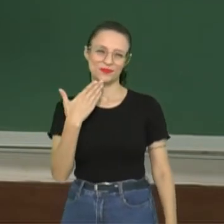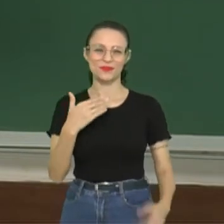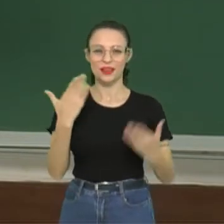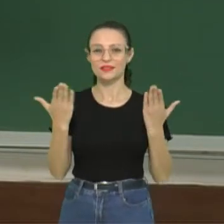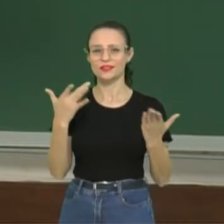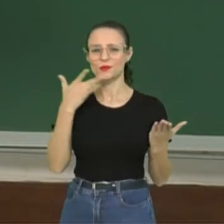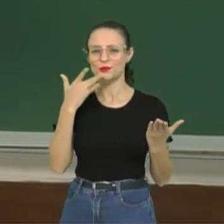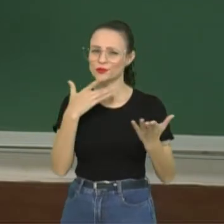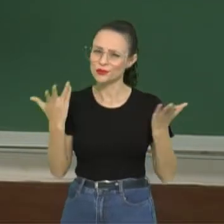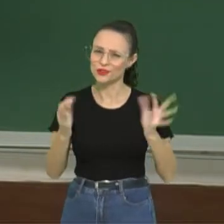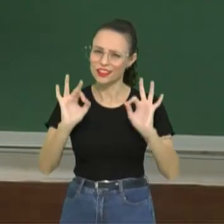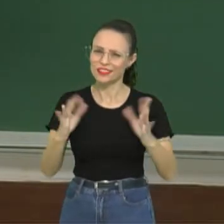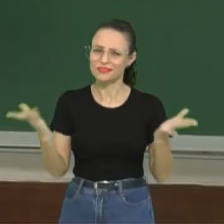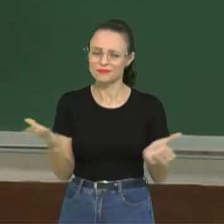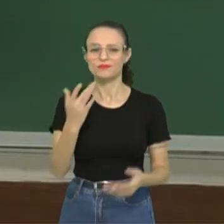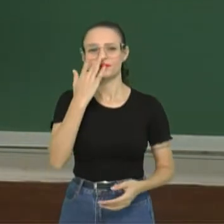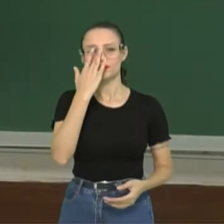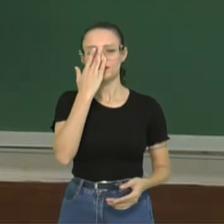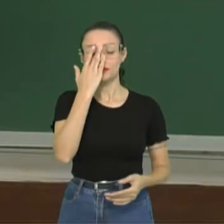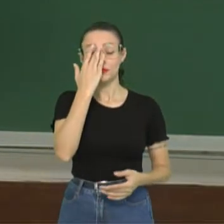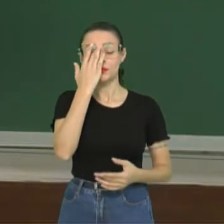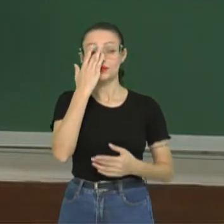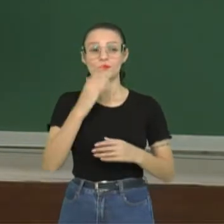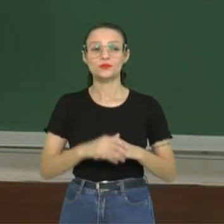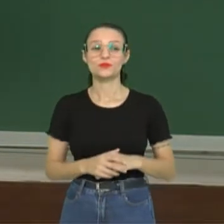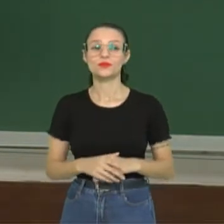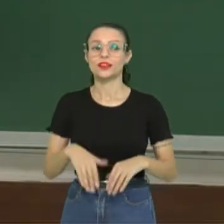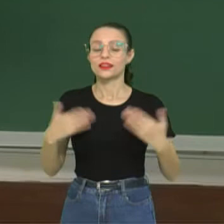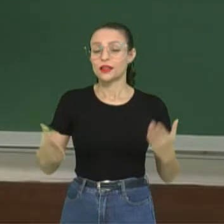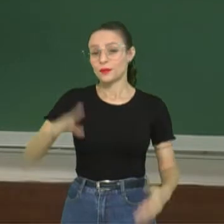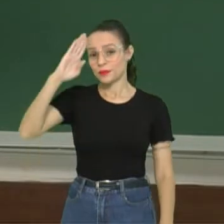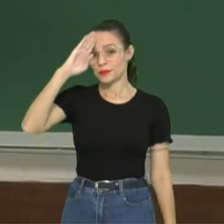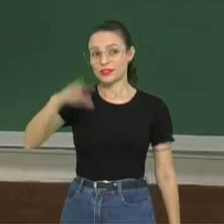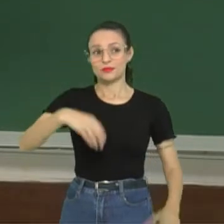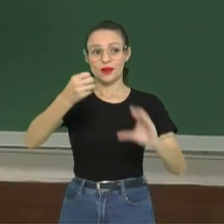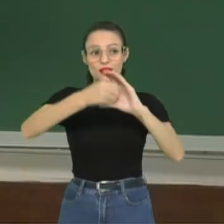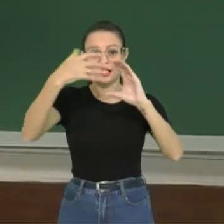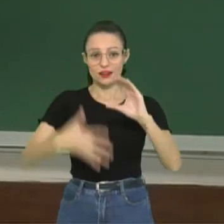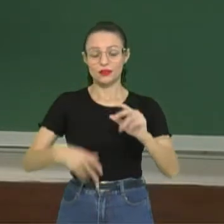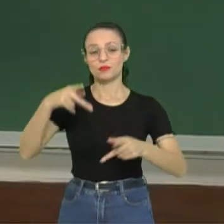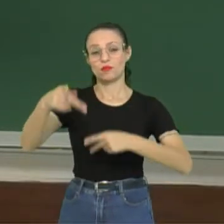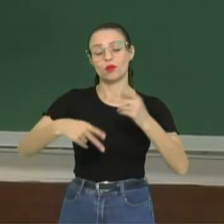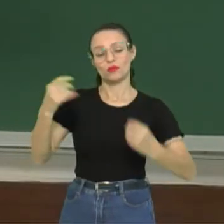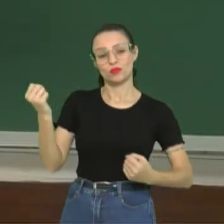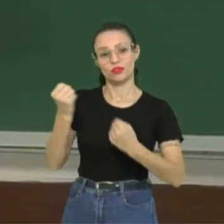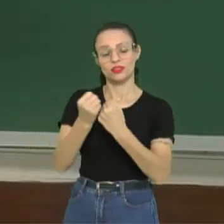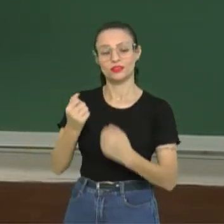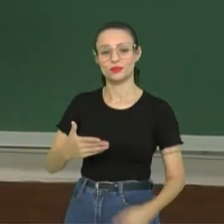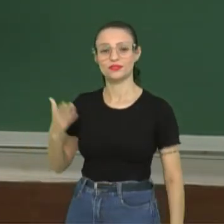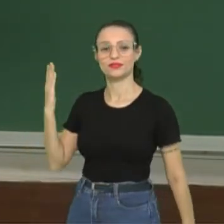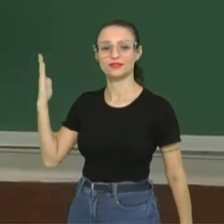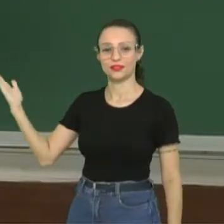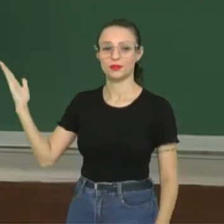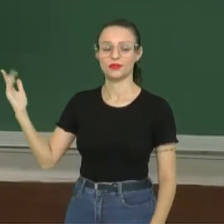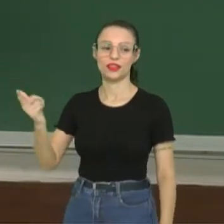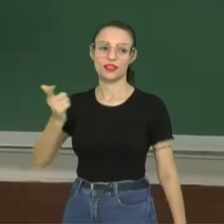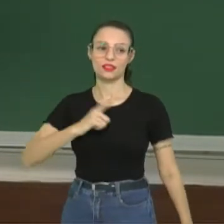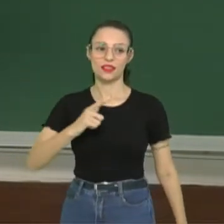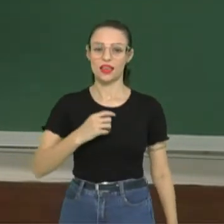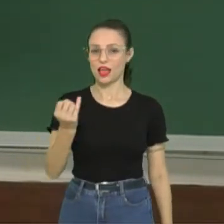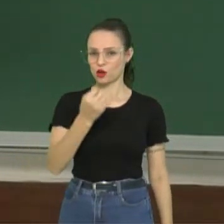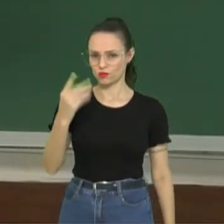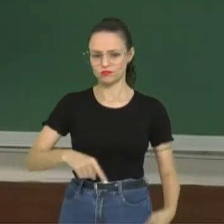sei como consegue porque tão gostoso né mas enfim a principais características do populismo aqui a gente tem algumas